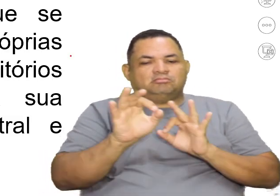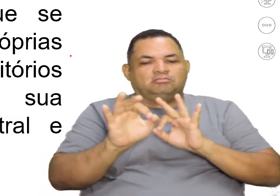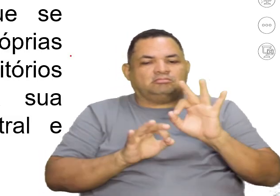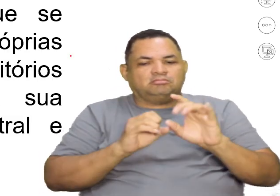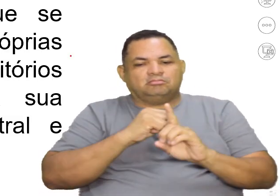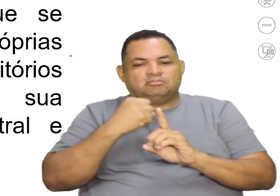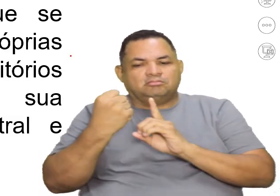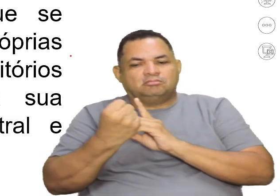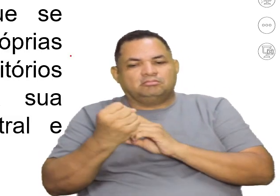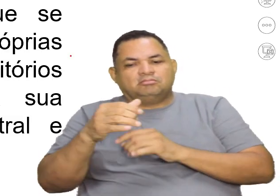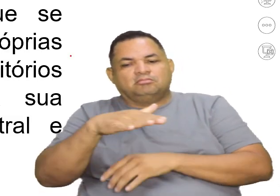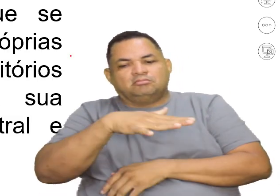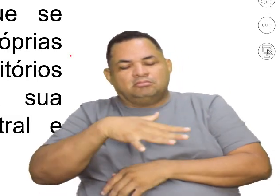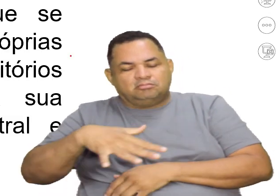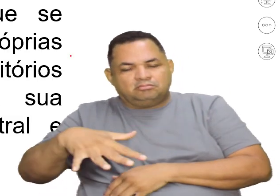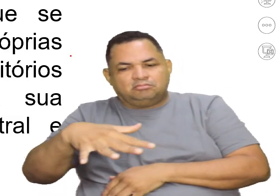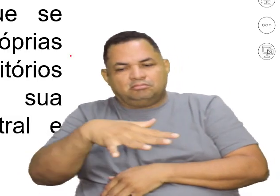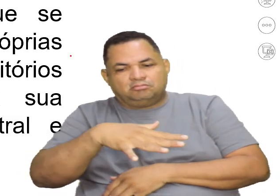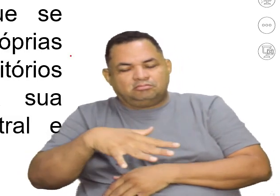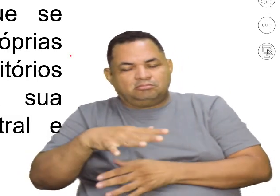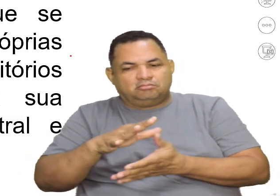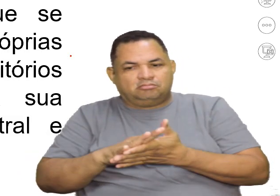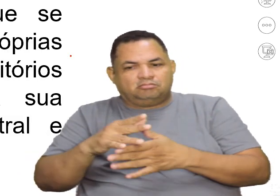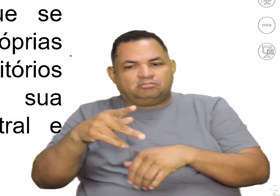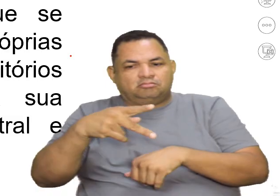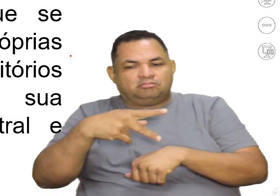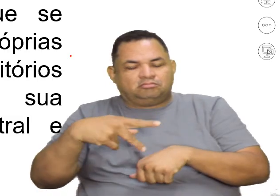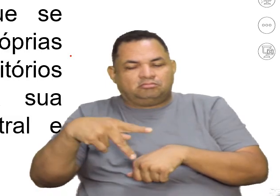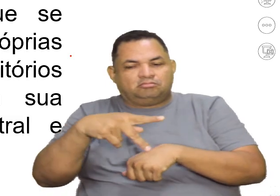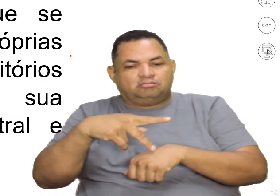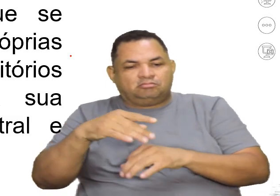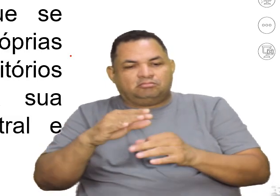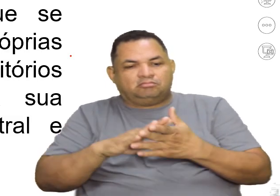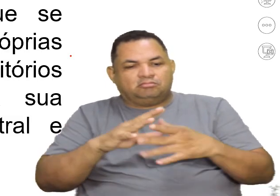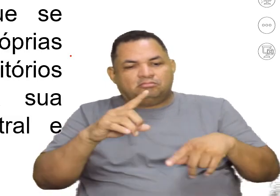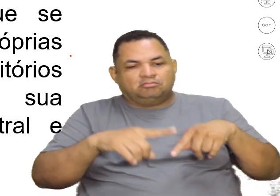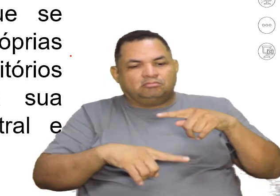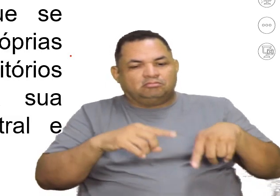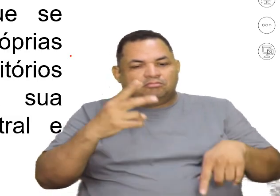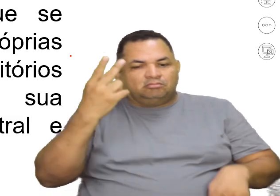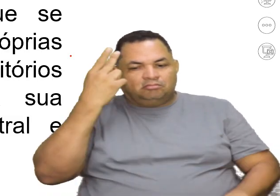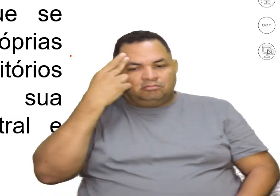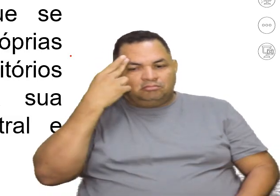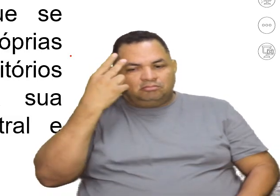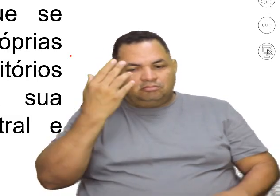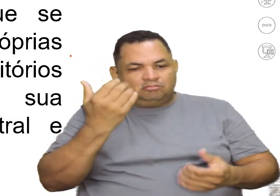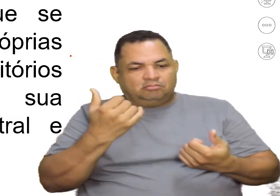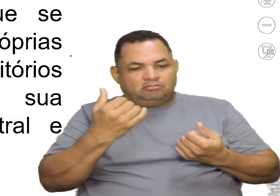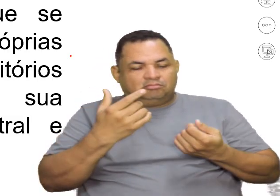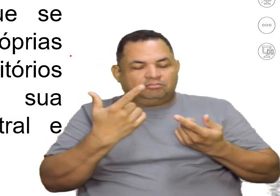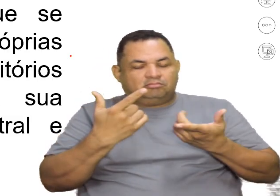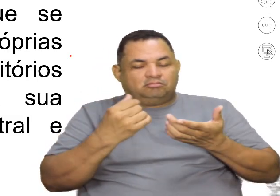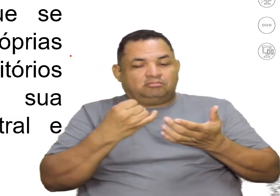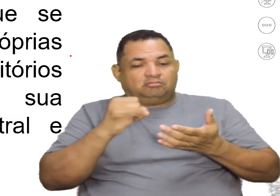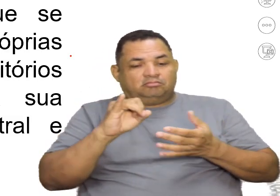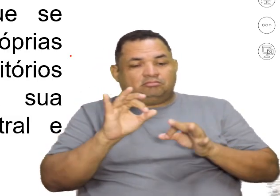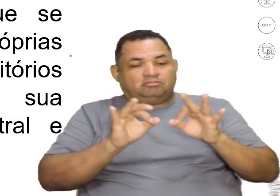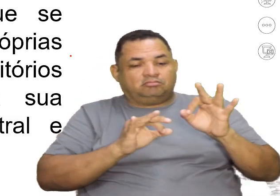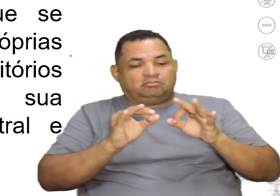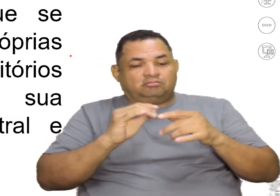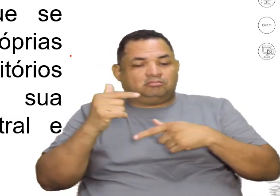organização social, que ocupam e usam territórios e recursos naturais como condição para